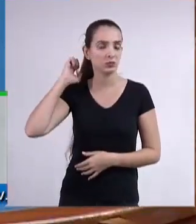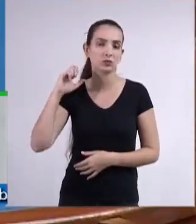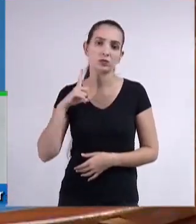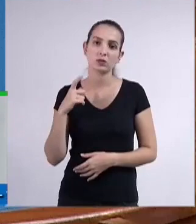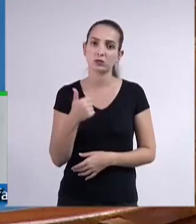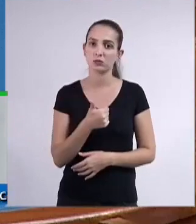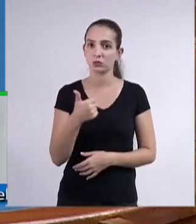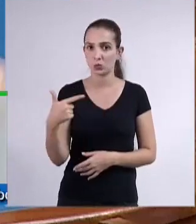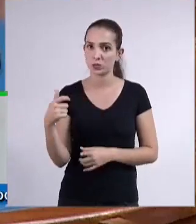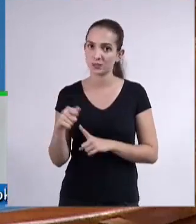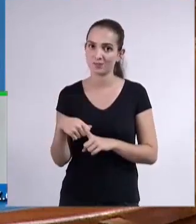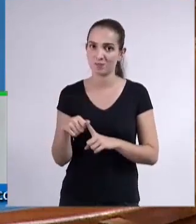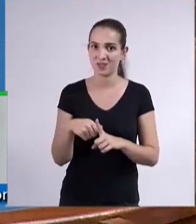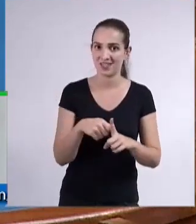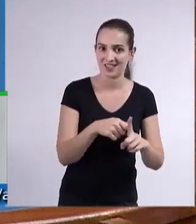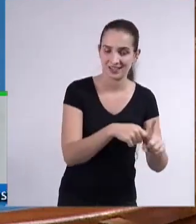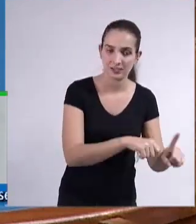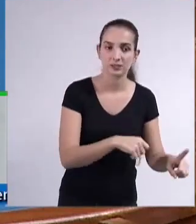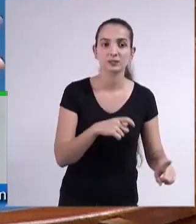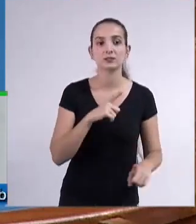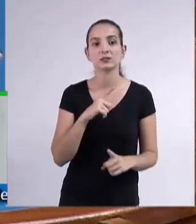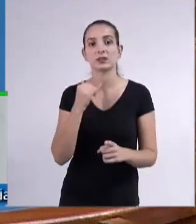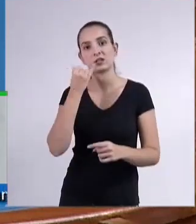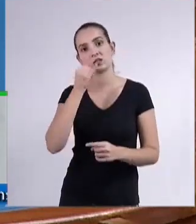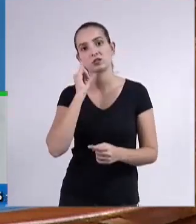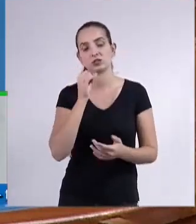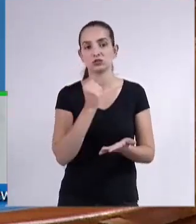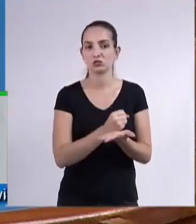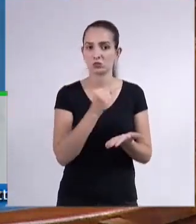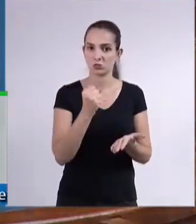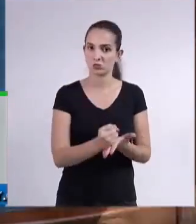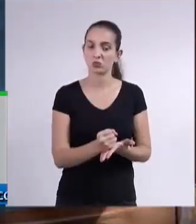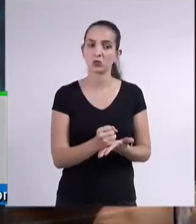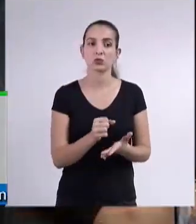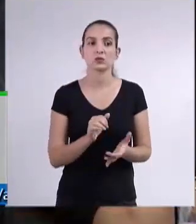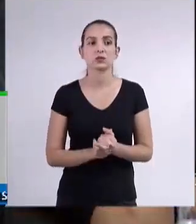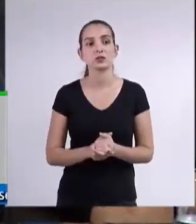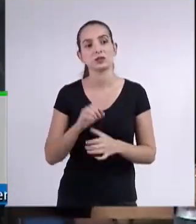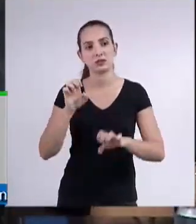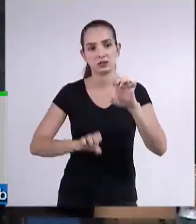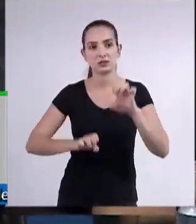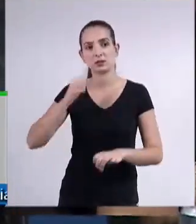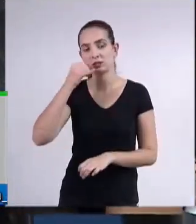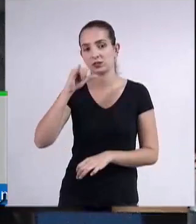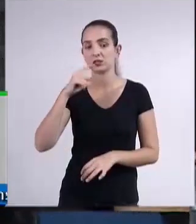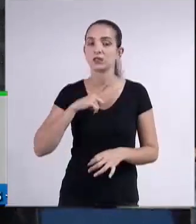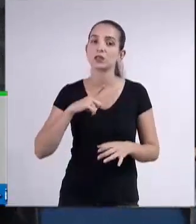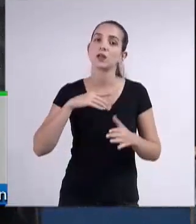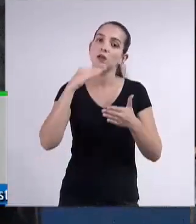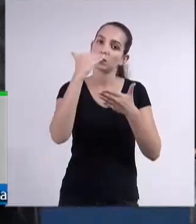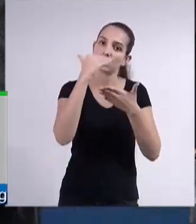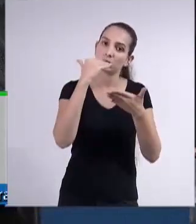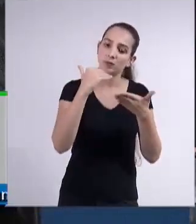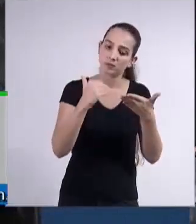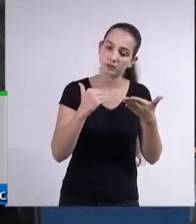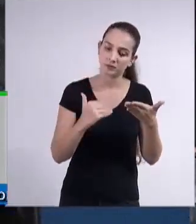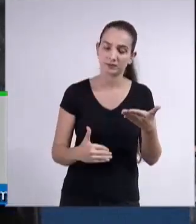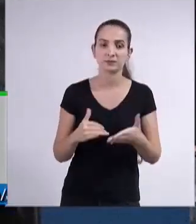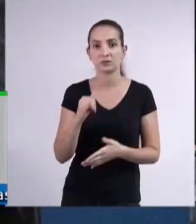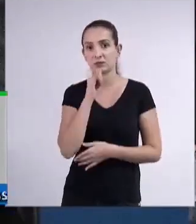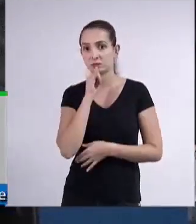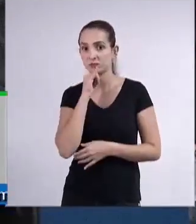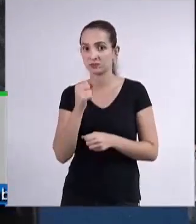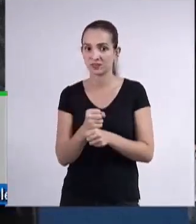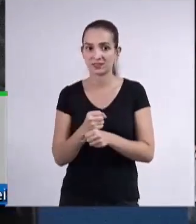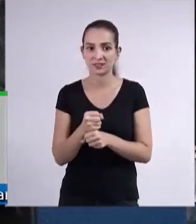meses, nós temos a energia contratada. A Energisa, ela faz uma programação. Por exemplo,